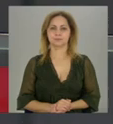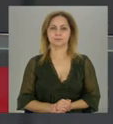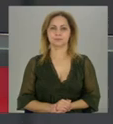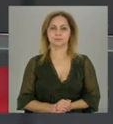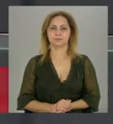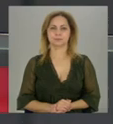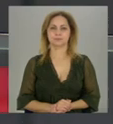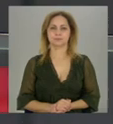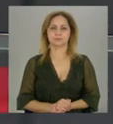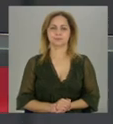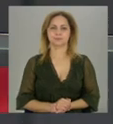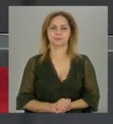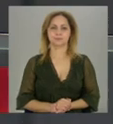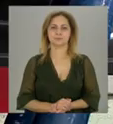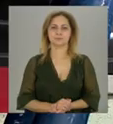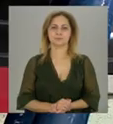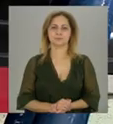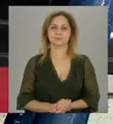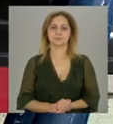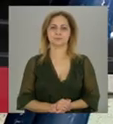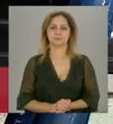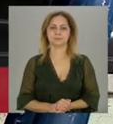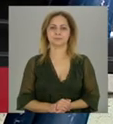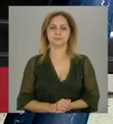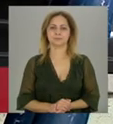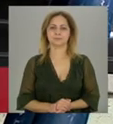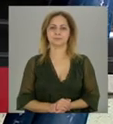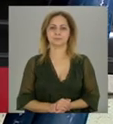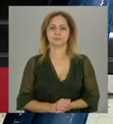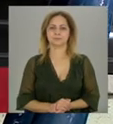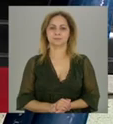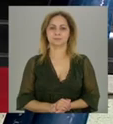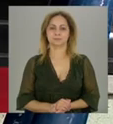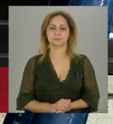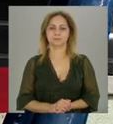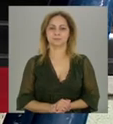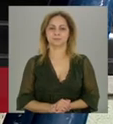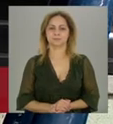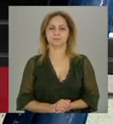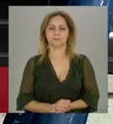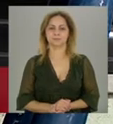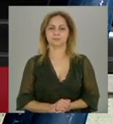Coisas que não dá para perceber, não, oh não, não,